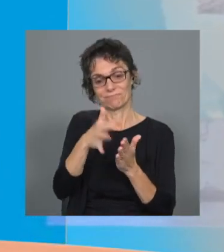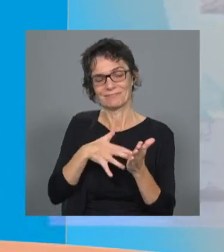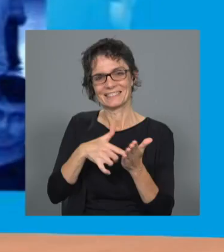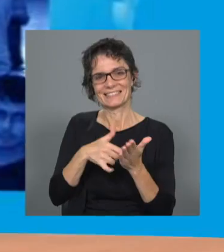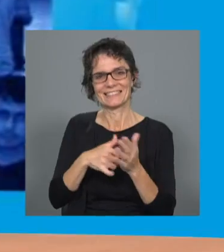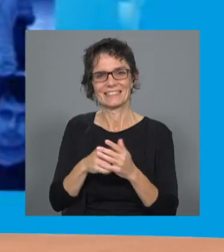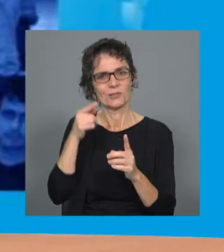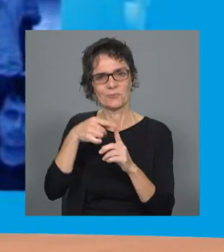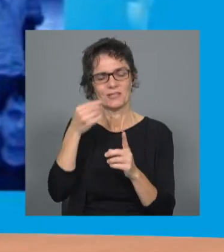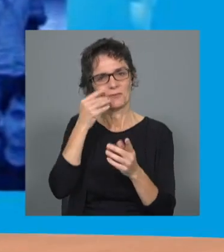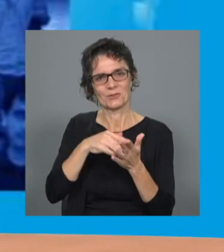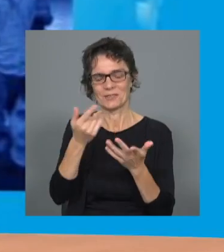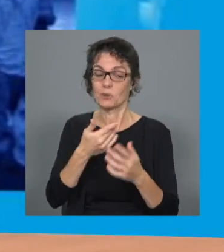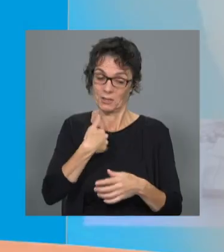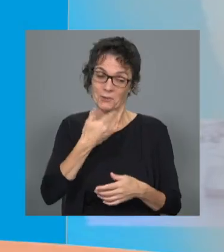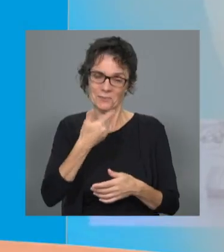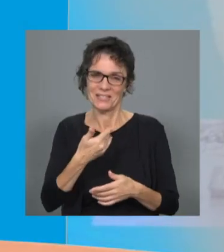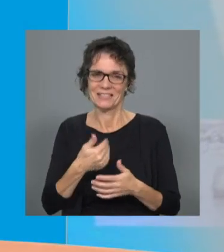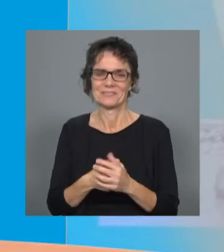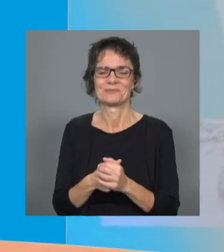livro. Agradeço. Muito obrigado. Obrigado.